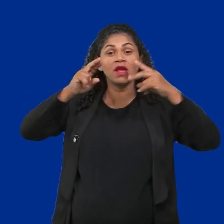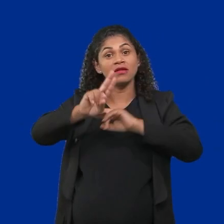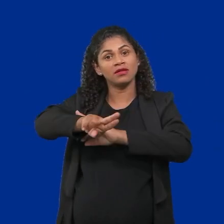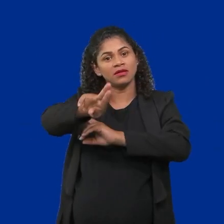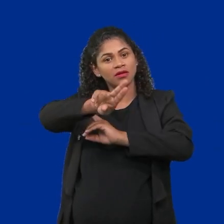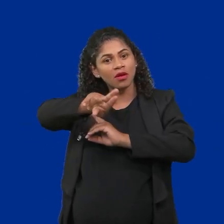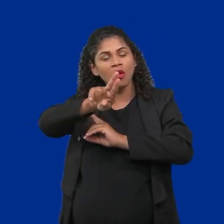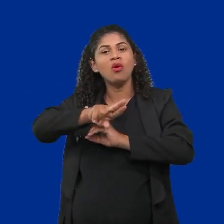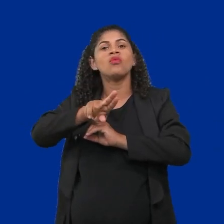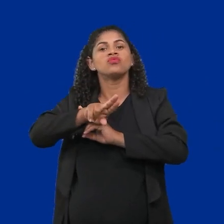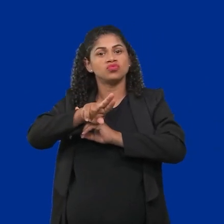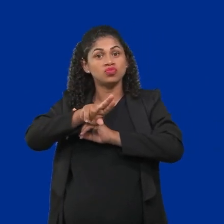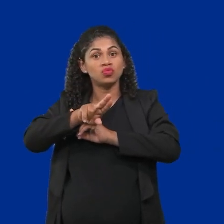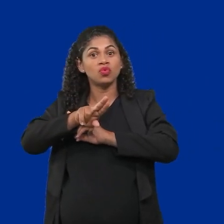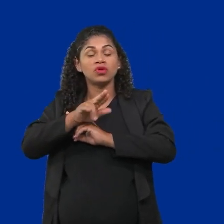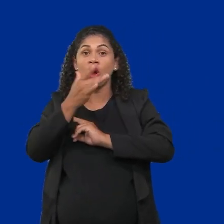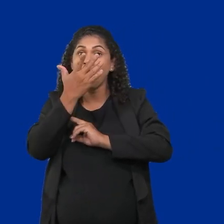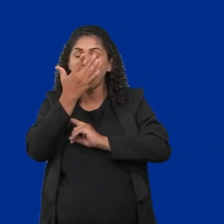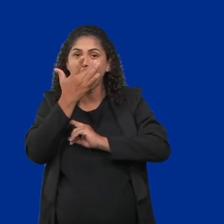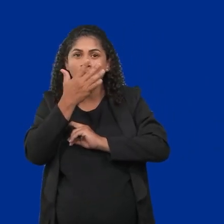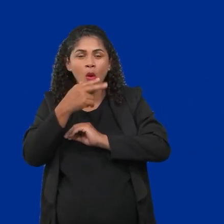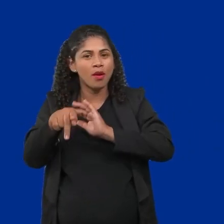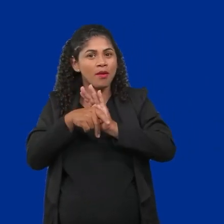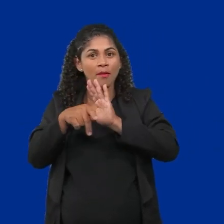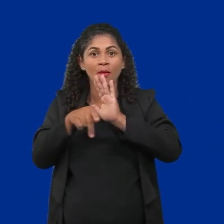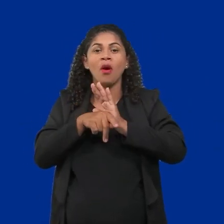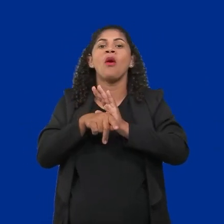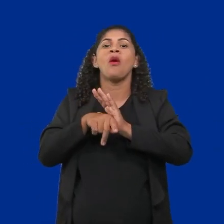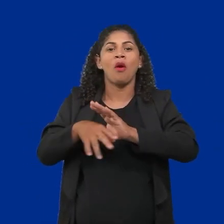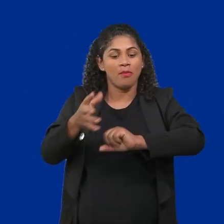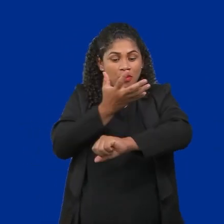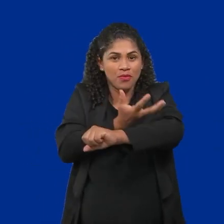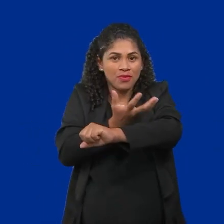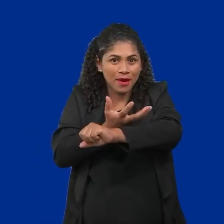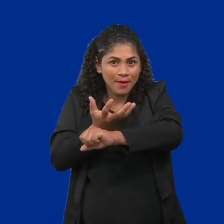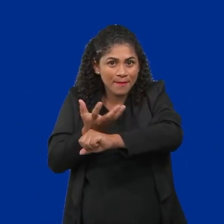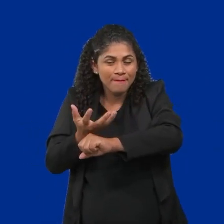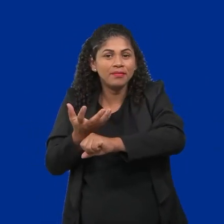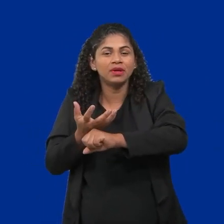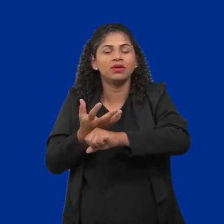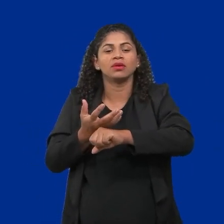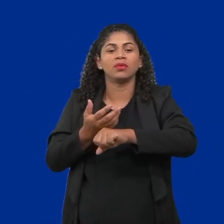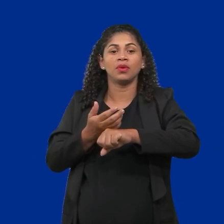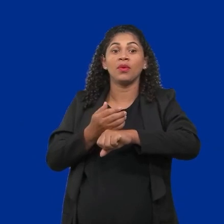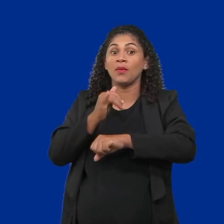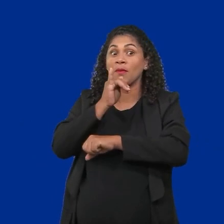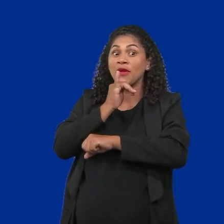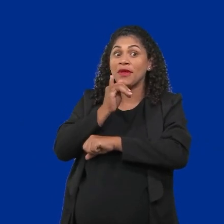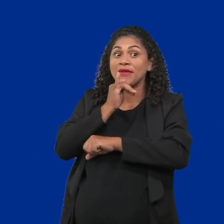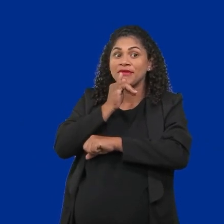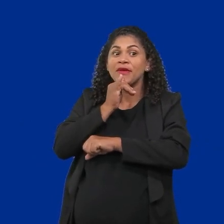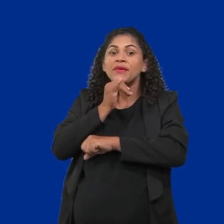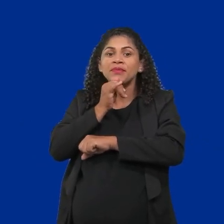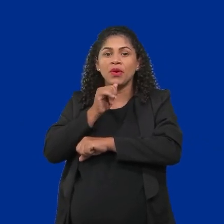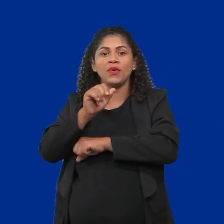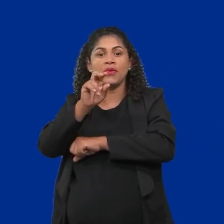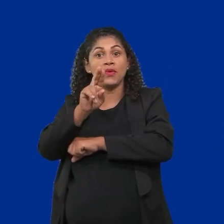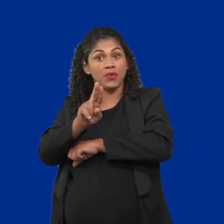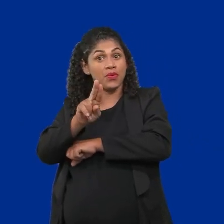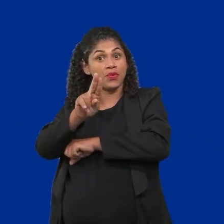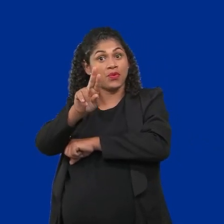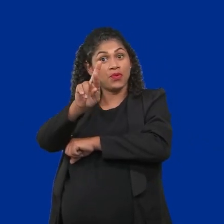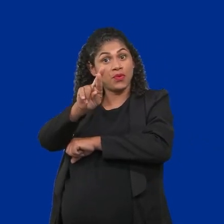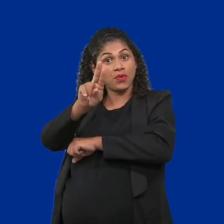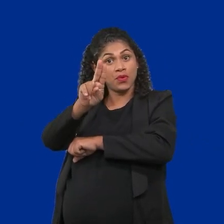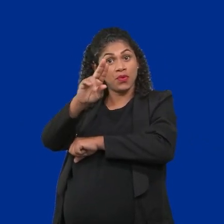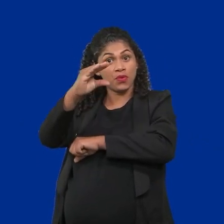pigmentos orgânicos, né? Então, eles também extraem ali das plantas, né? Como o urucum, né? Que dá essa coloração vermelha, e o genipapo,